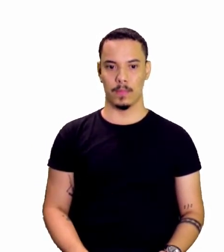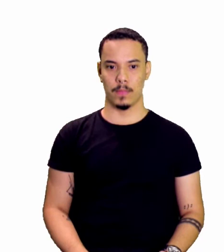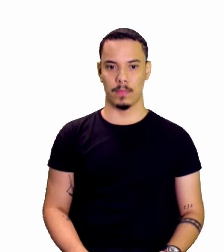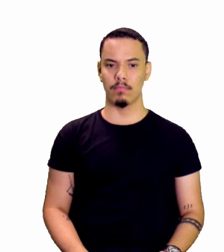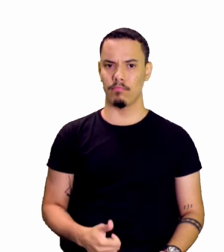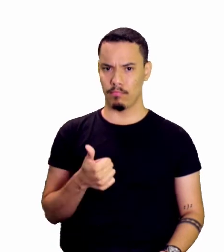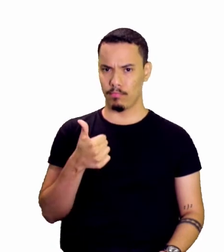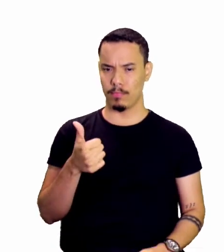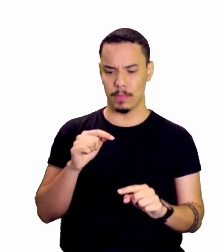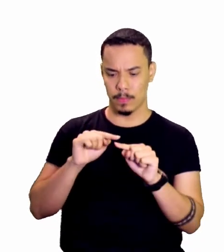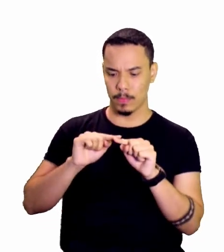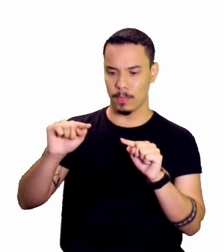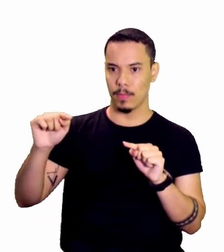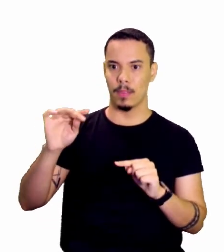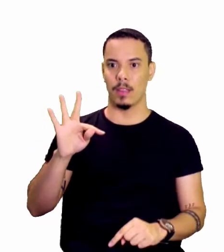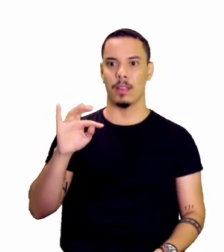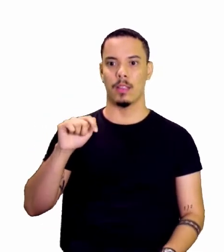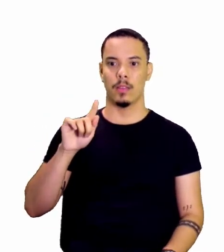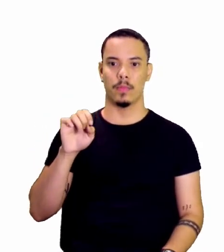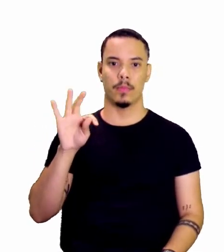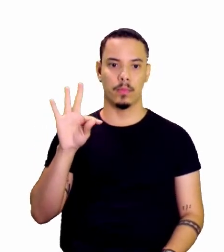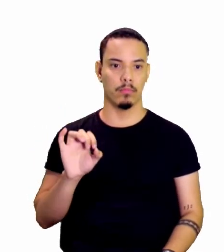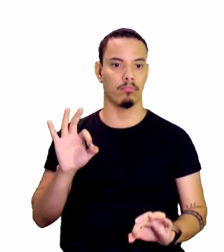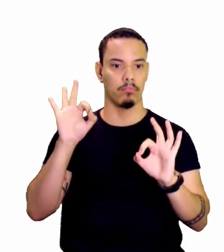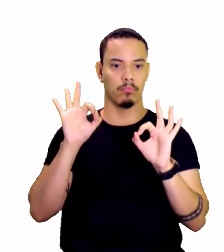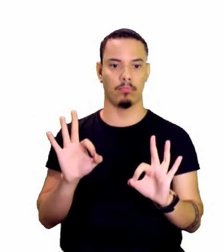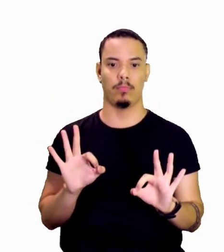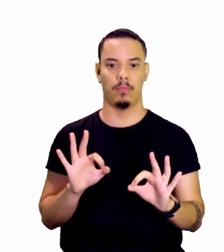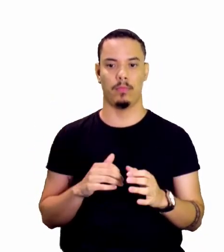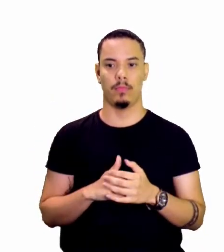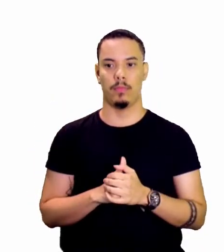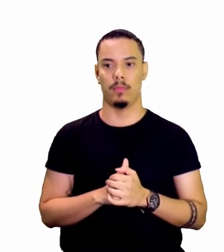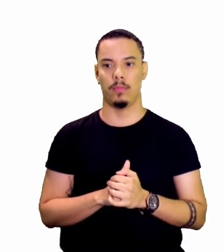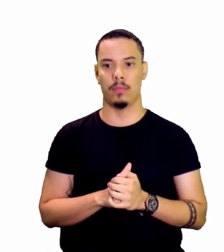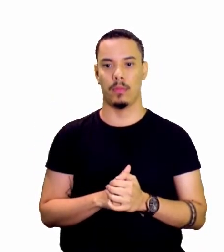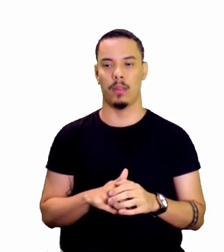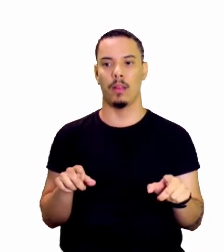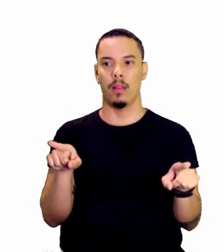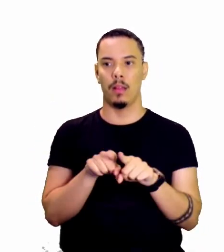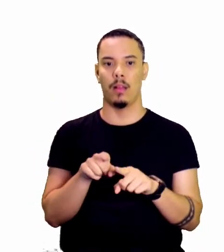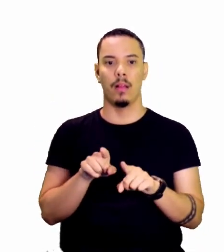tá bem tangente tá pessoal Olha só aí